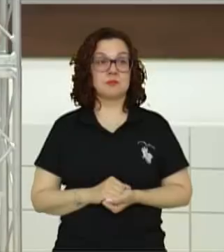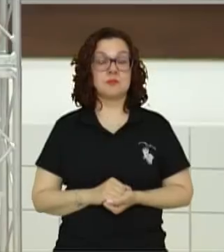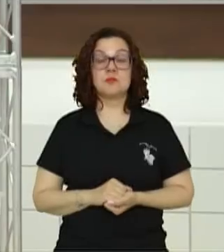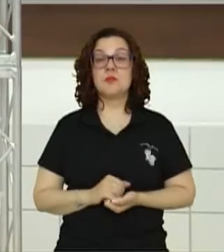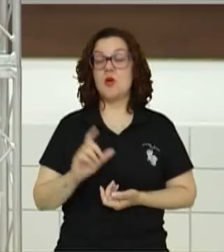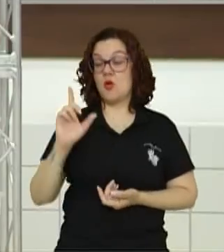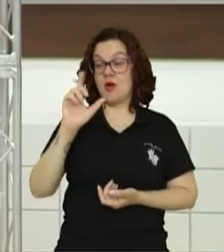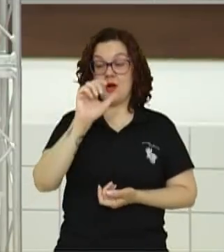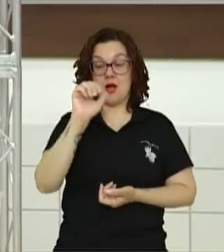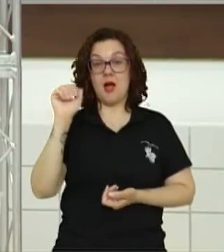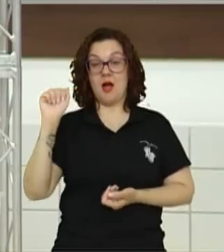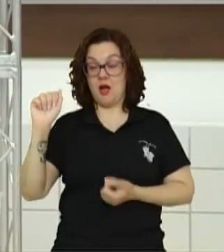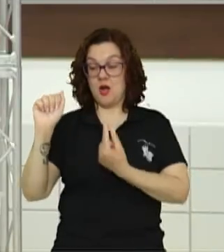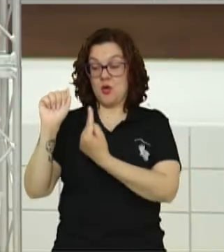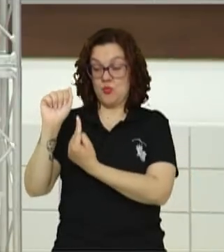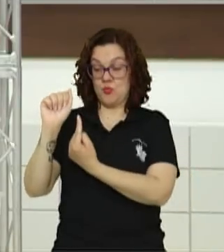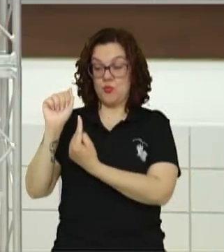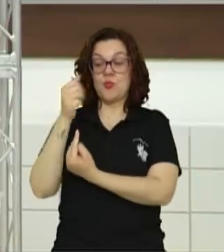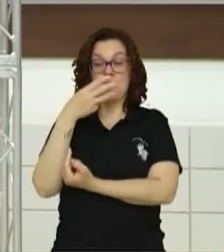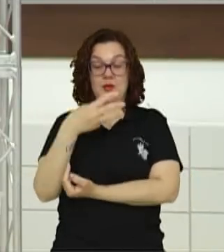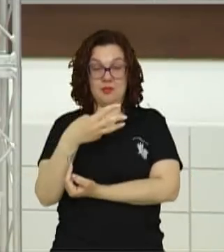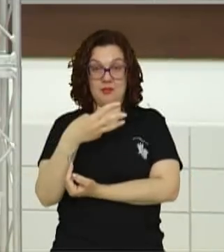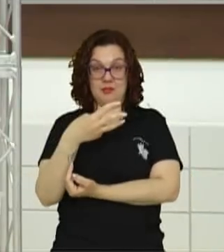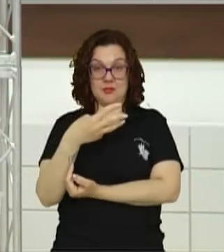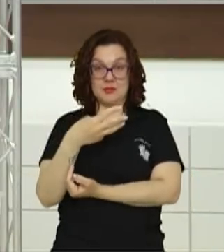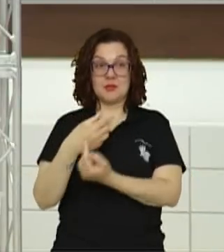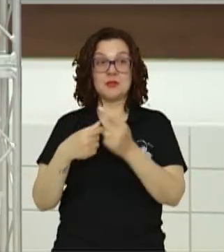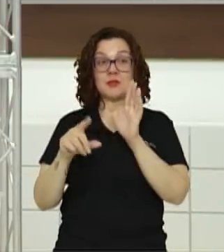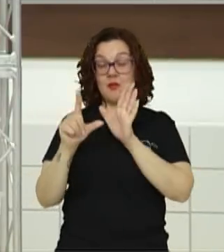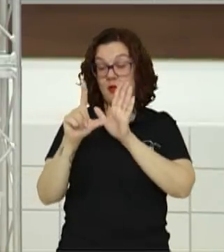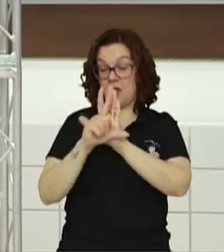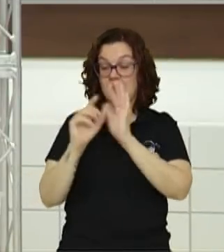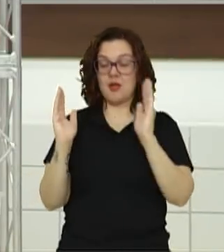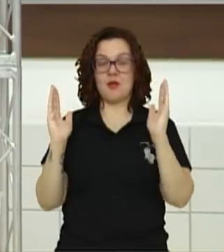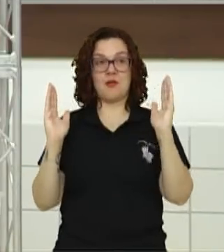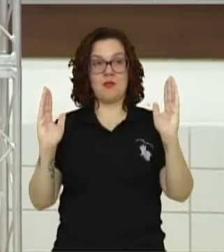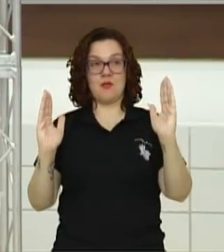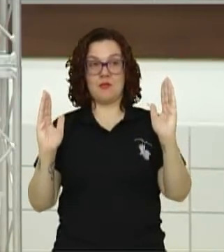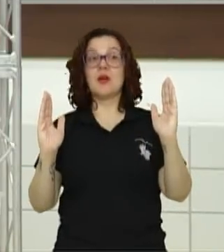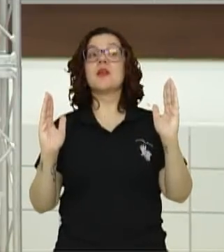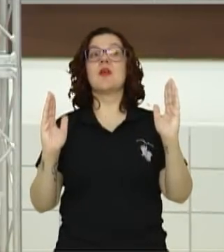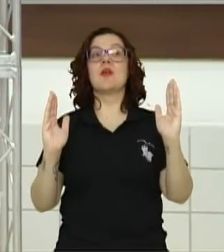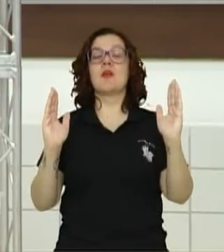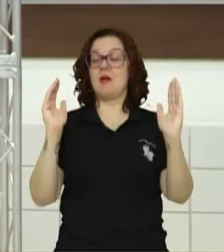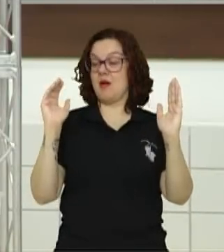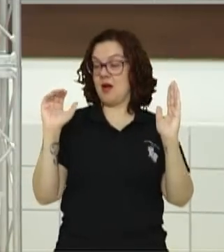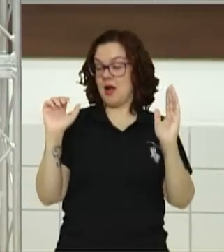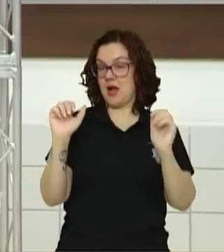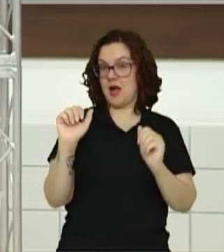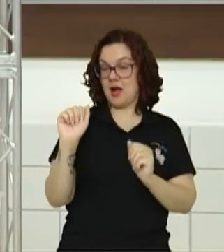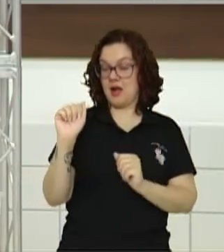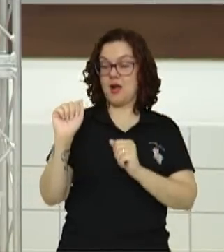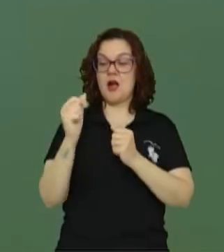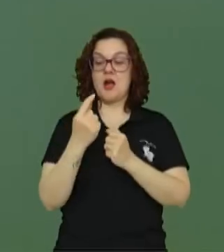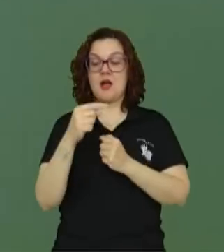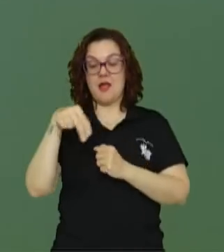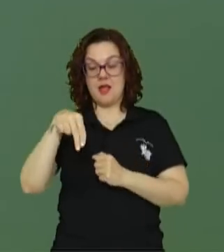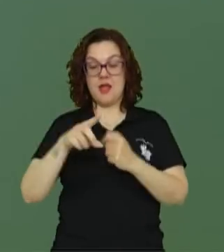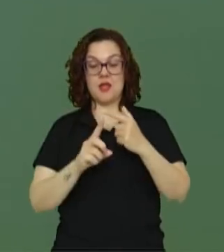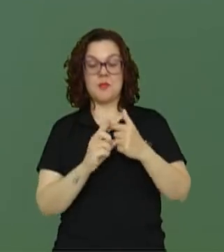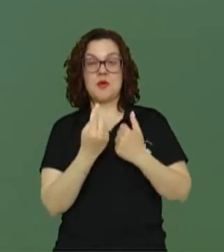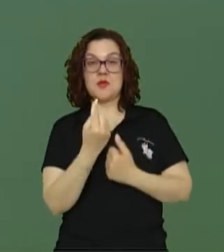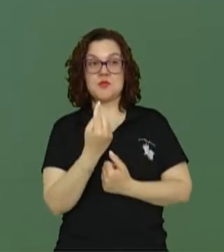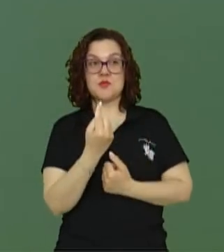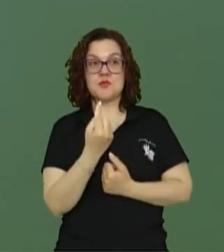a 3 e a lei a n mais 1 igual a 4 mais a n. Nesse exercício, vocês percebam que ele não me deu